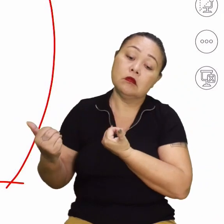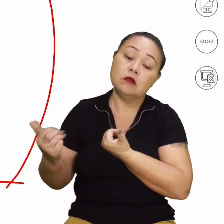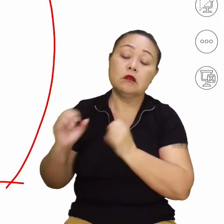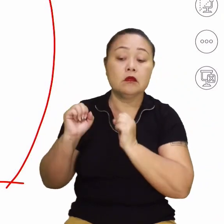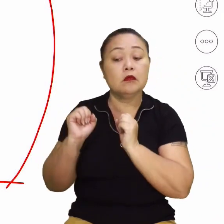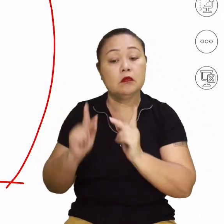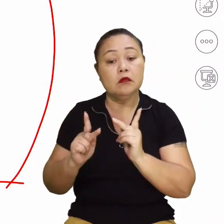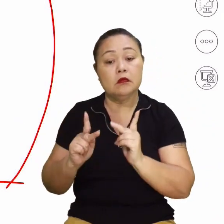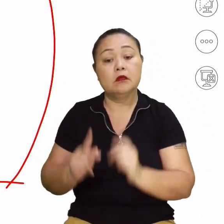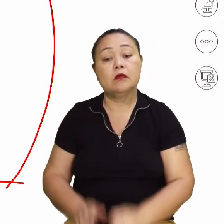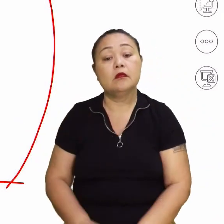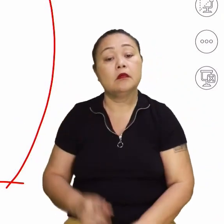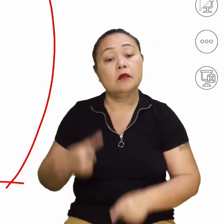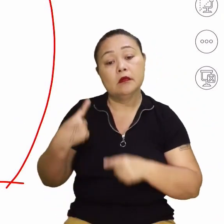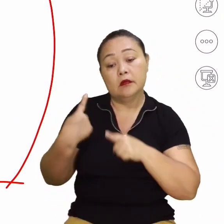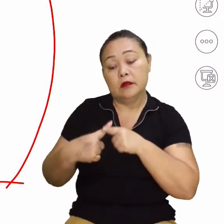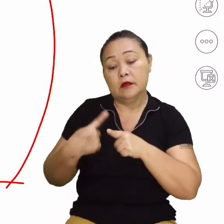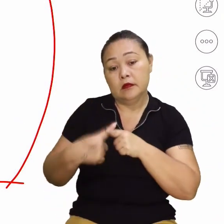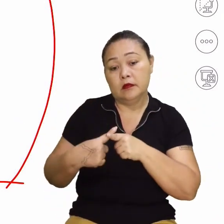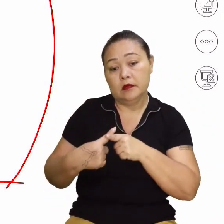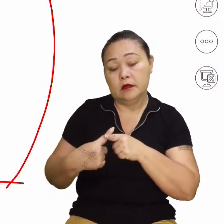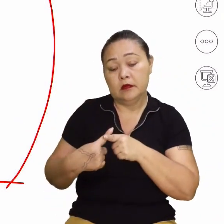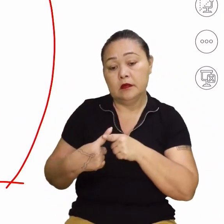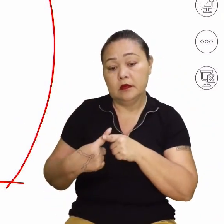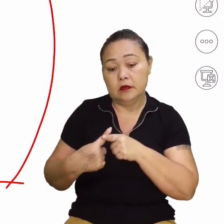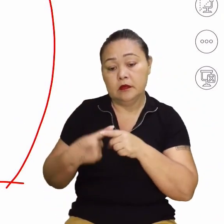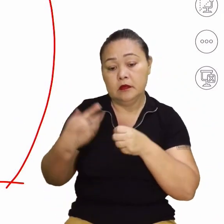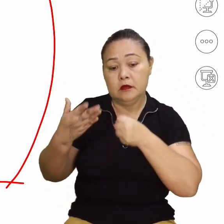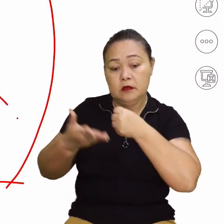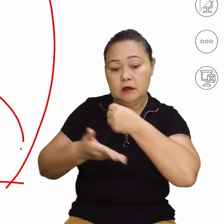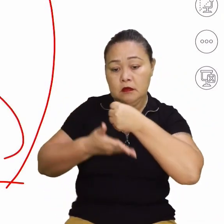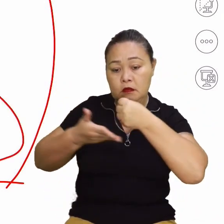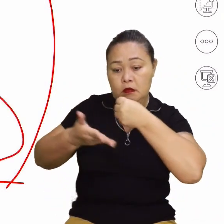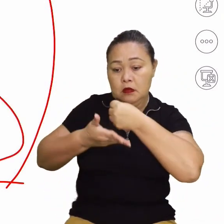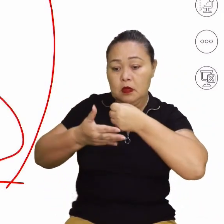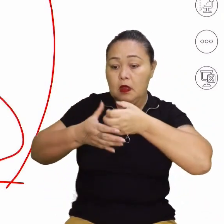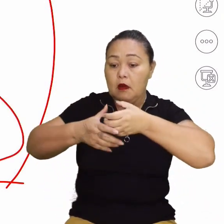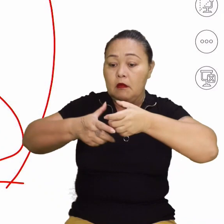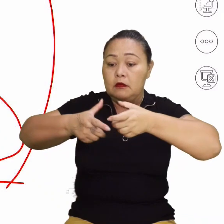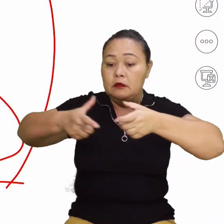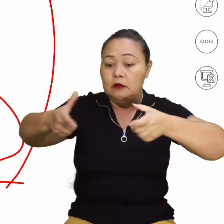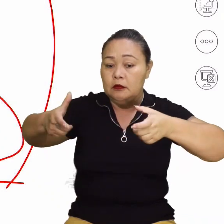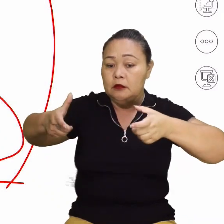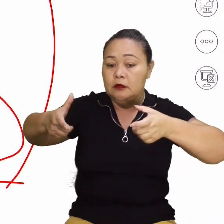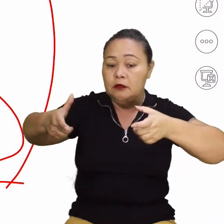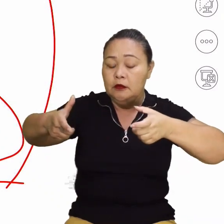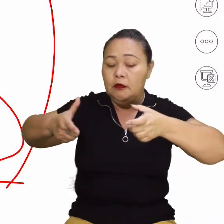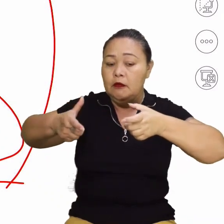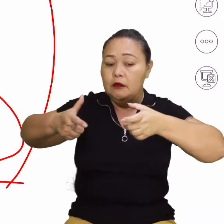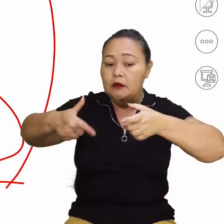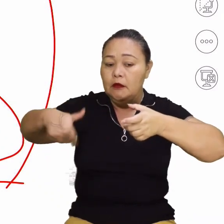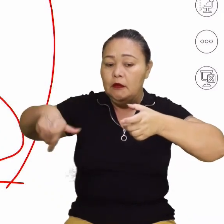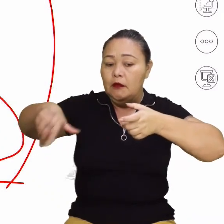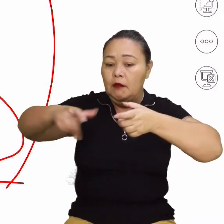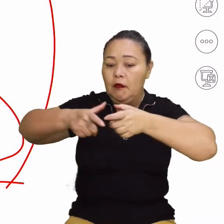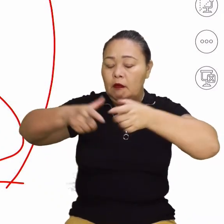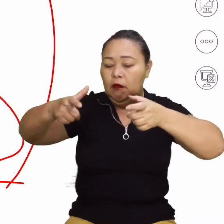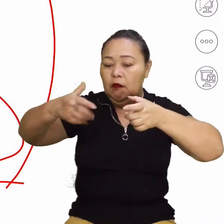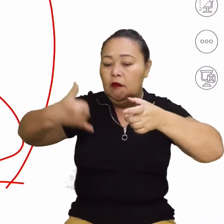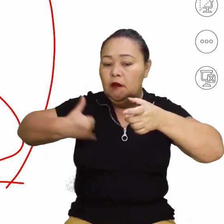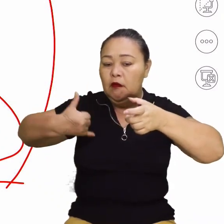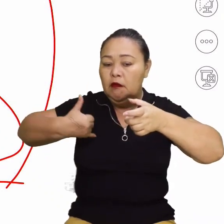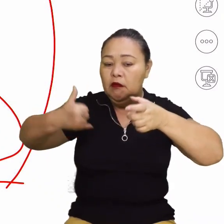ok Porque Professor porque a base dela é maior e a base com a